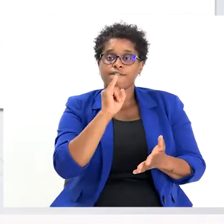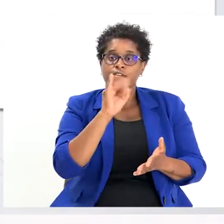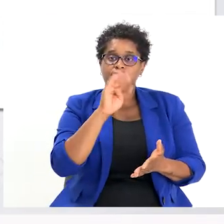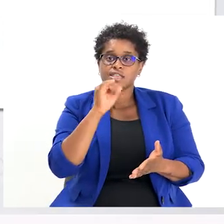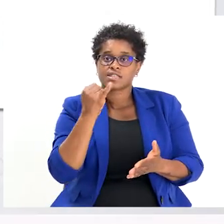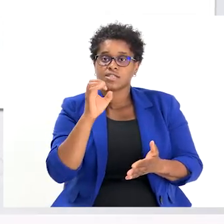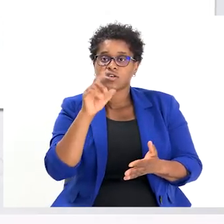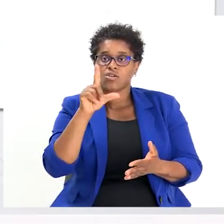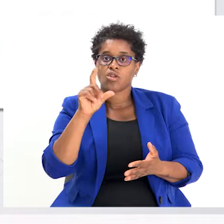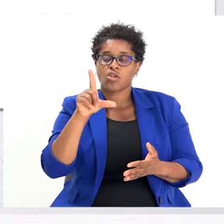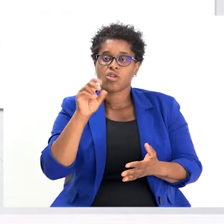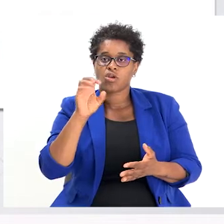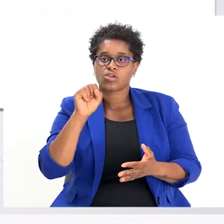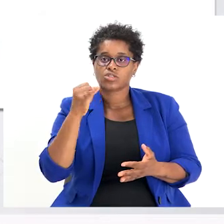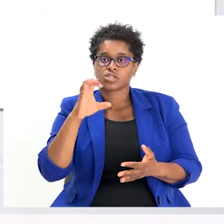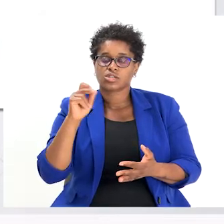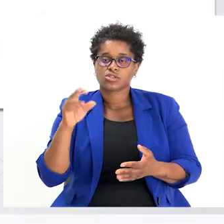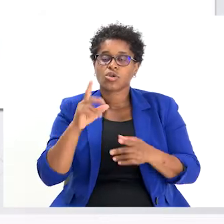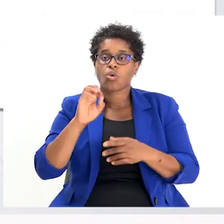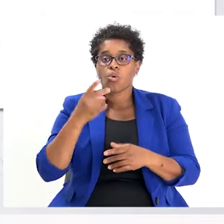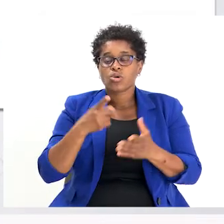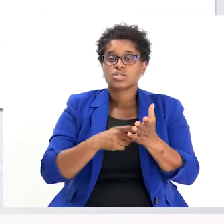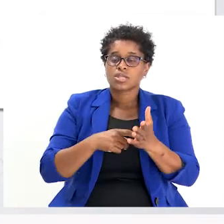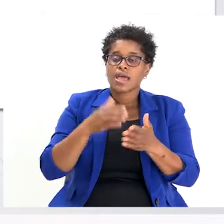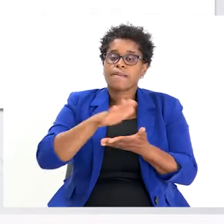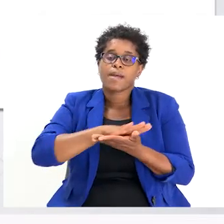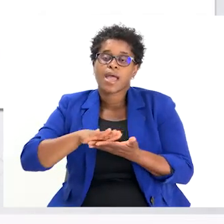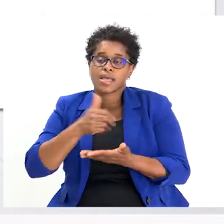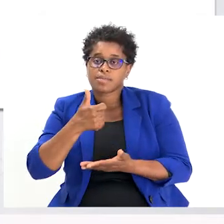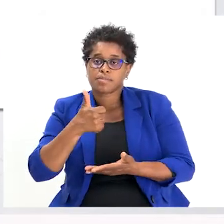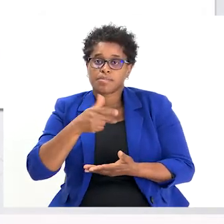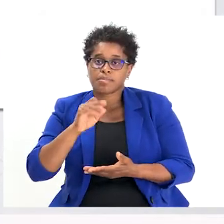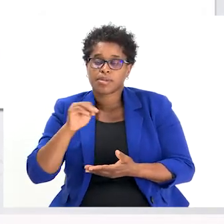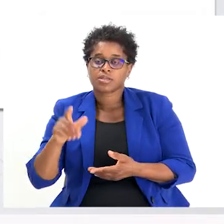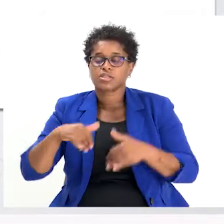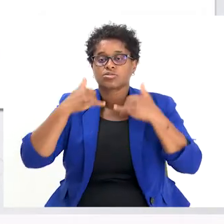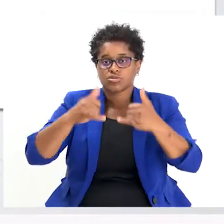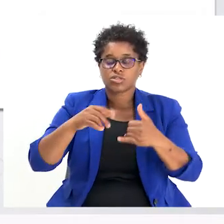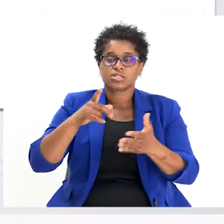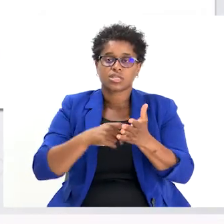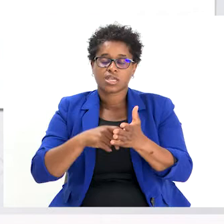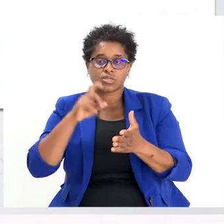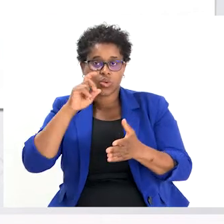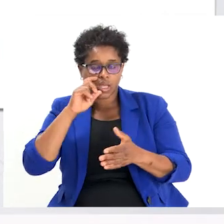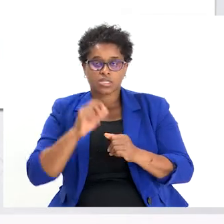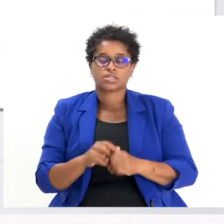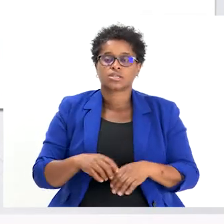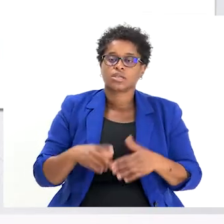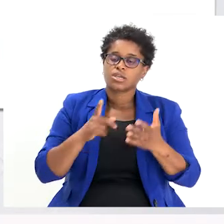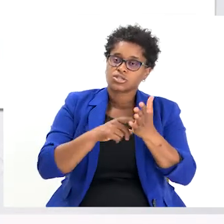ou necessidades básicas. A seguir, nós temos as necessidades de segurança, as